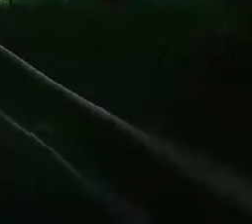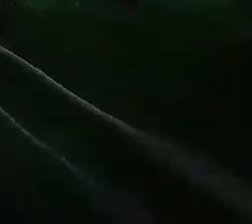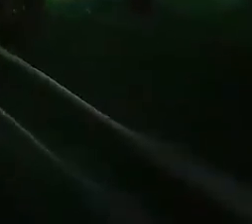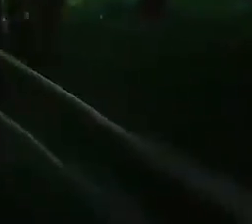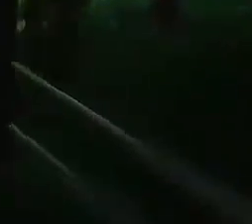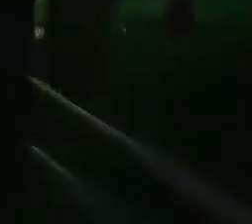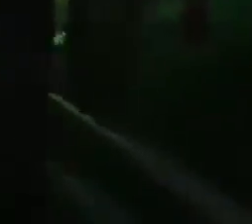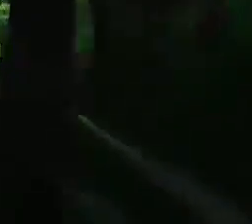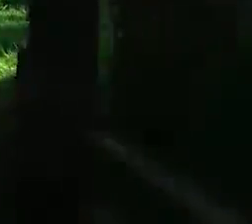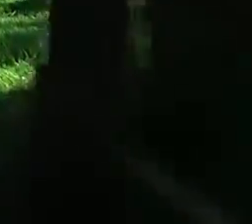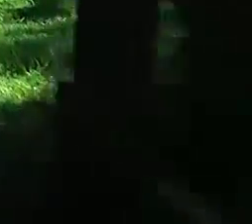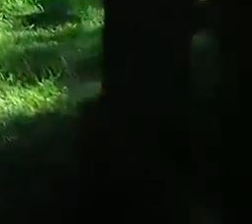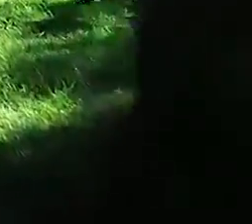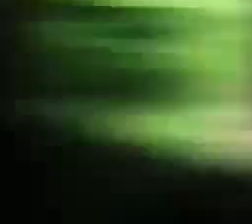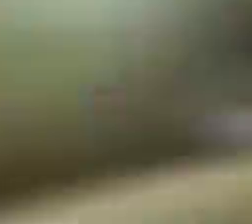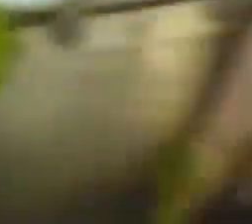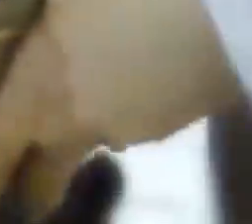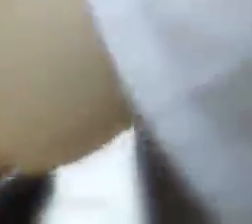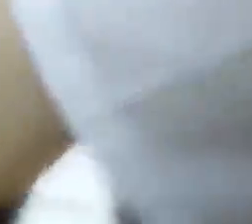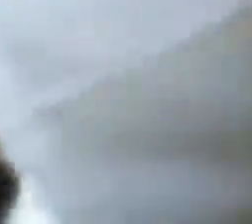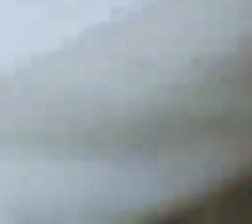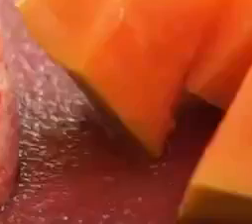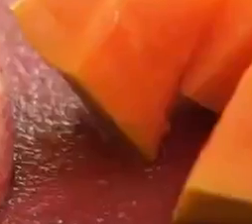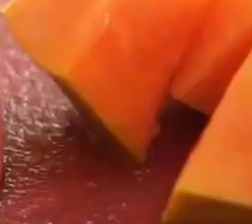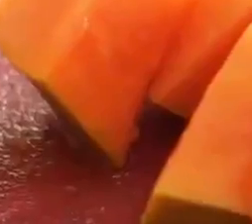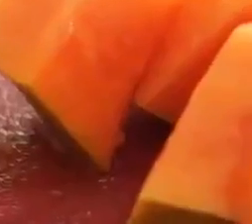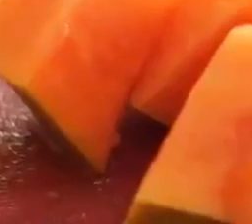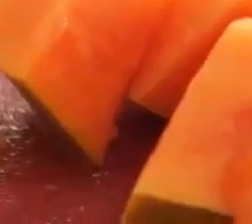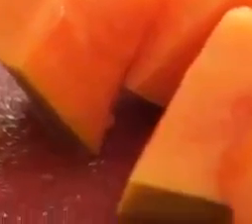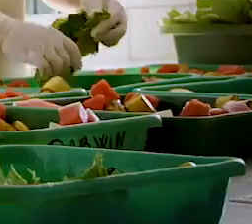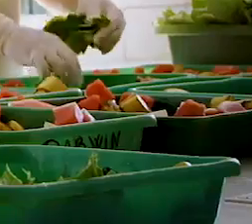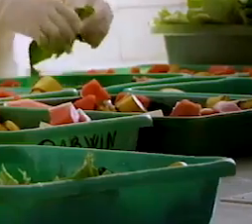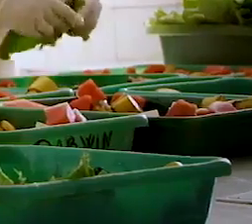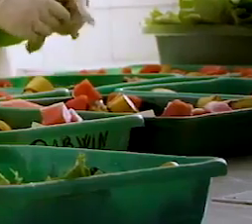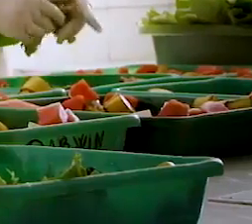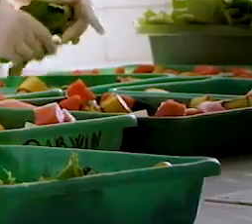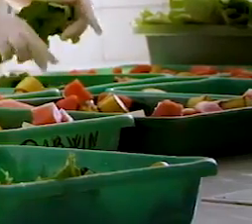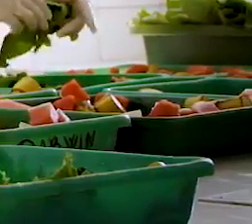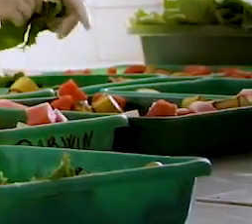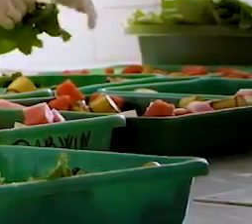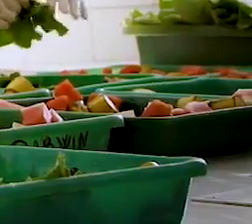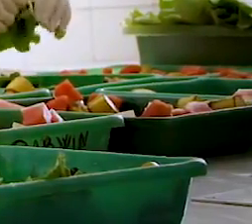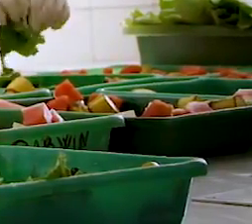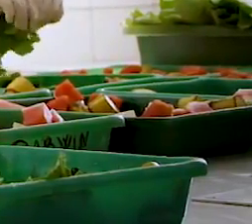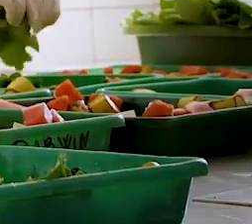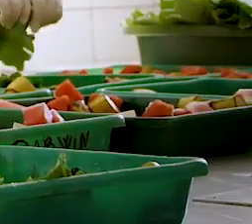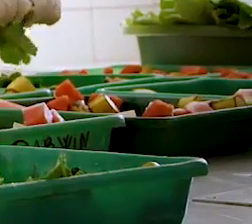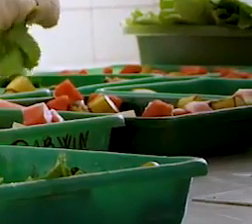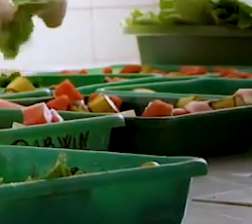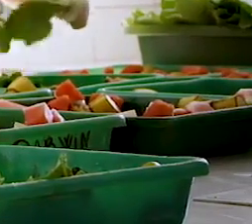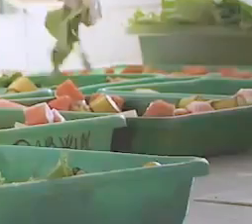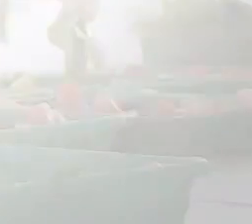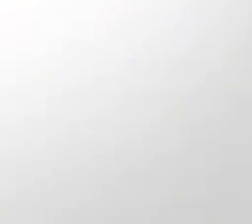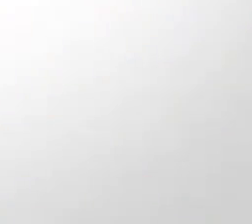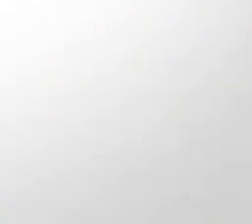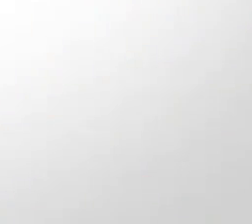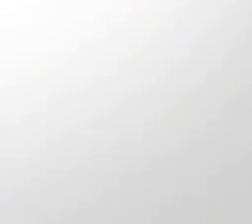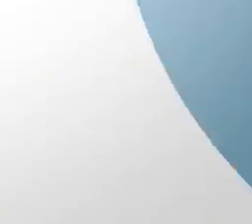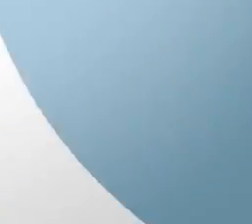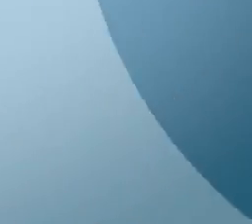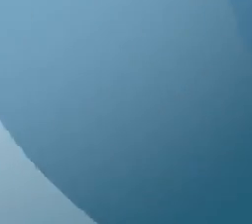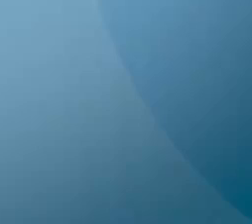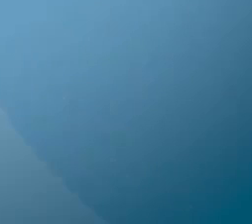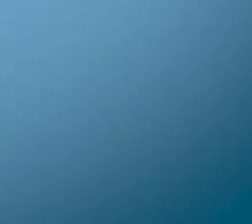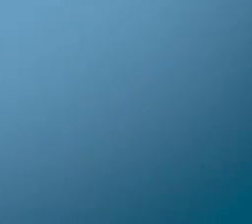regional. A Convidas depende dos voluntários que ajudam com a prestação de serviços e das doações de produtos ou